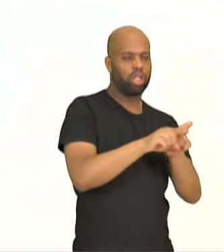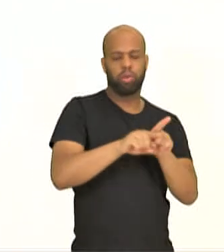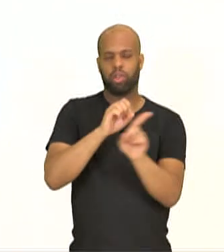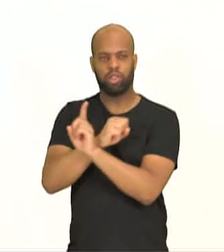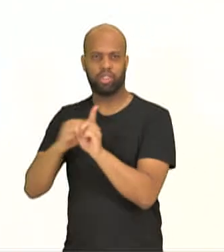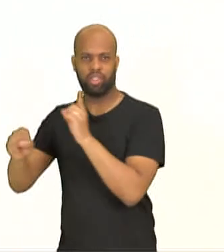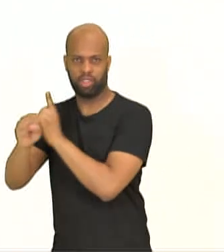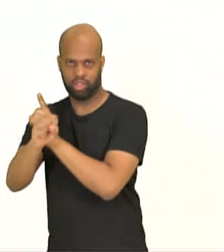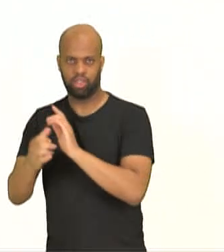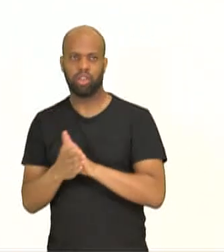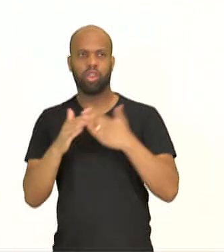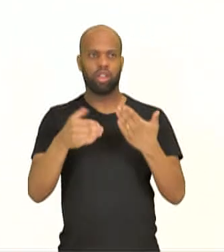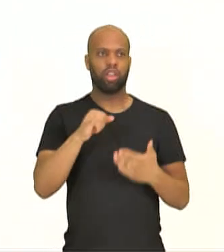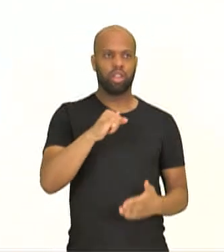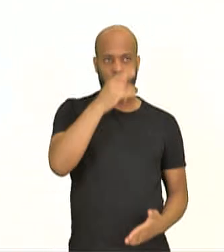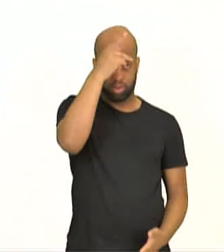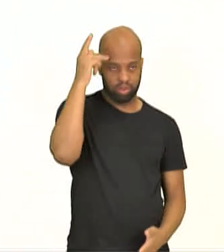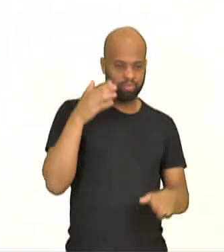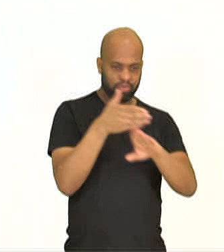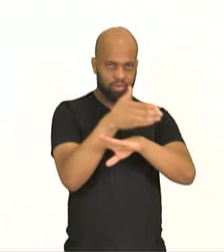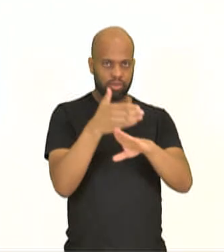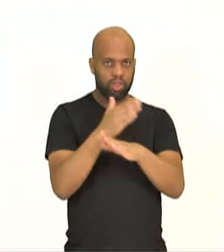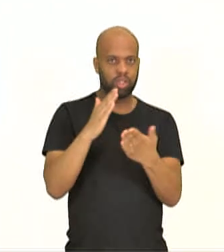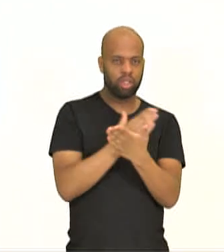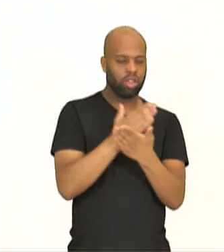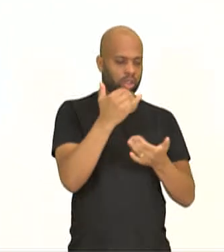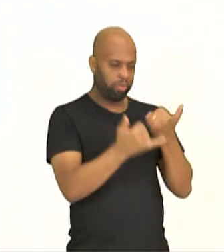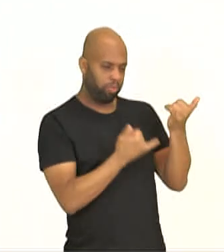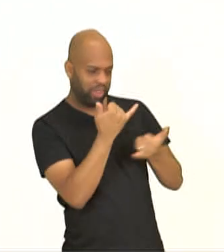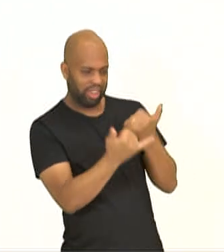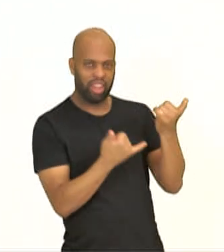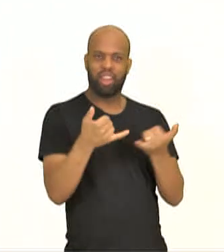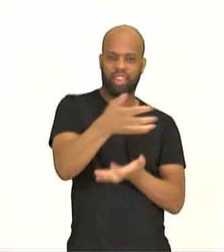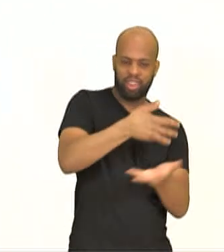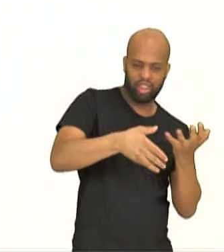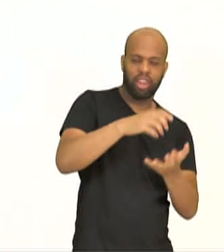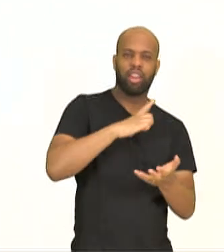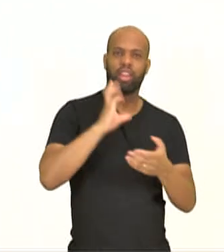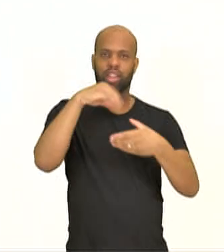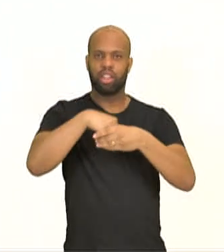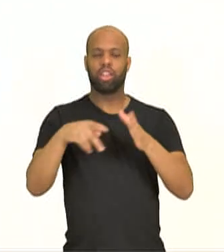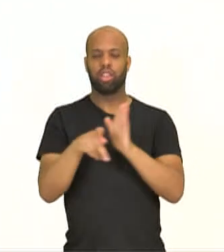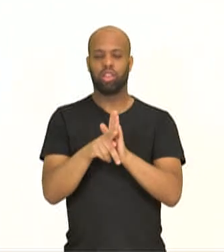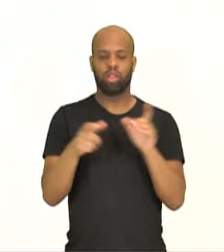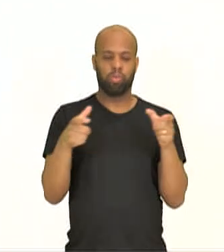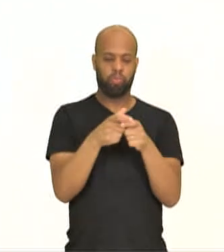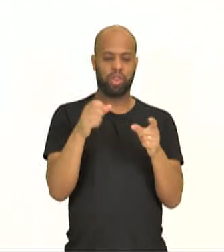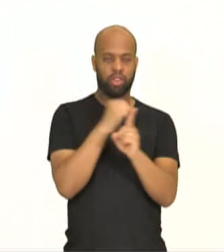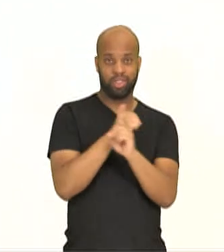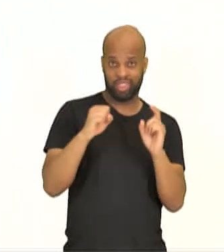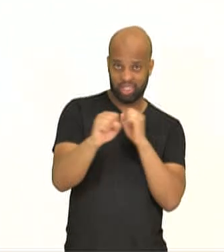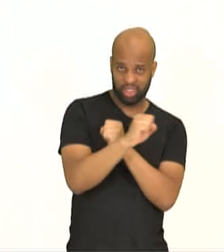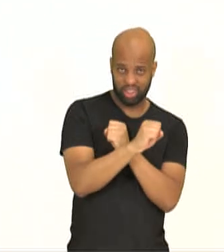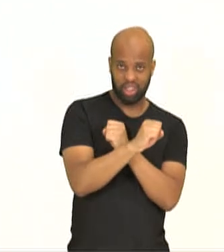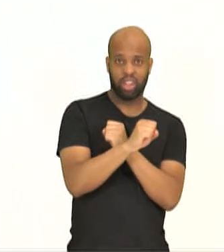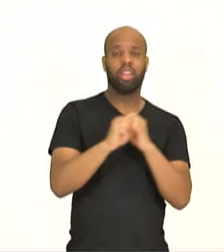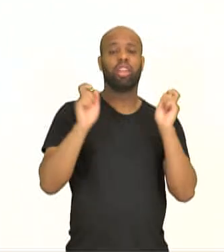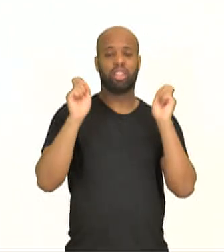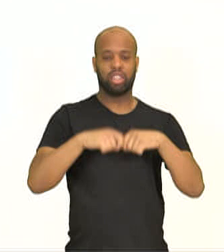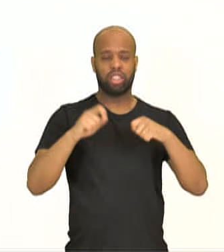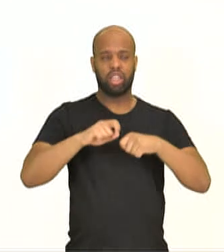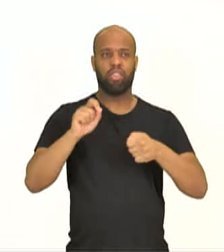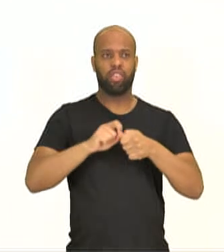sociedade. Então, quando participamos de um determinado jogo, fazemos parte de uma mini sociedade, que pode nos formar